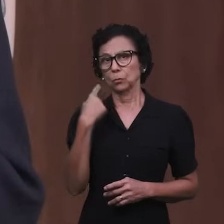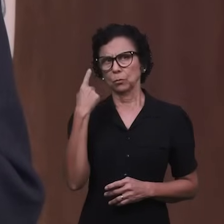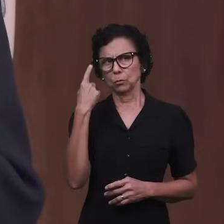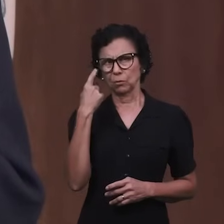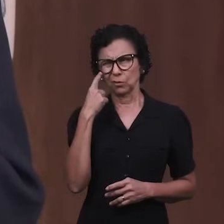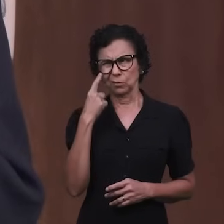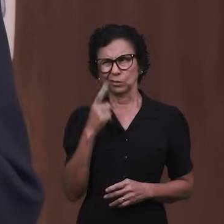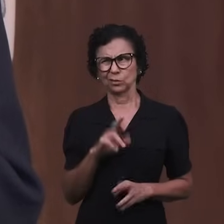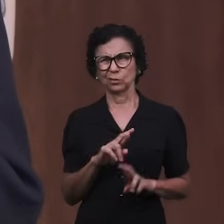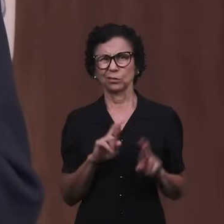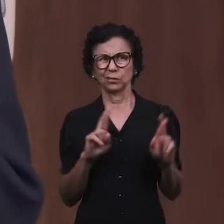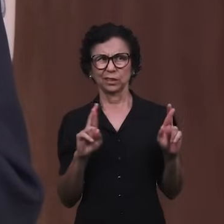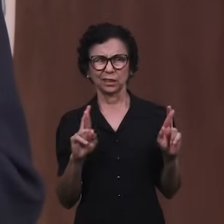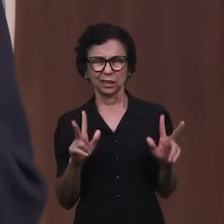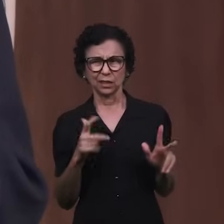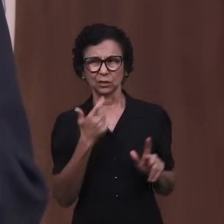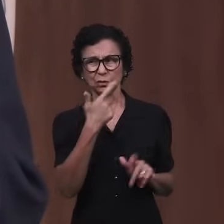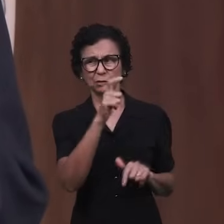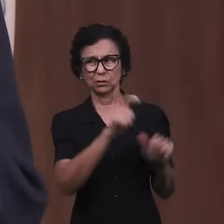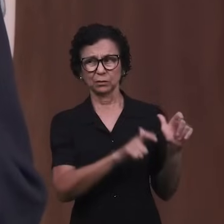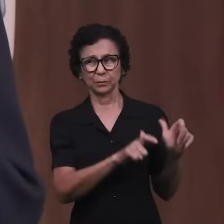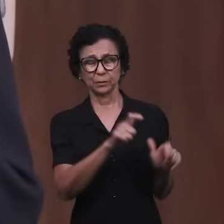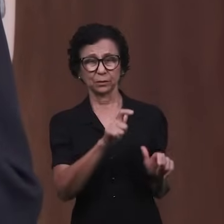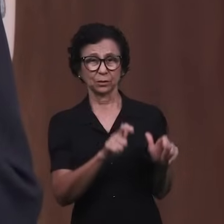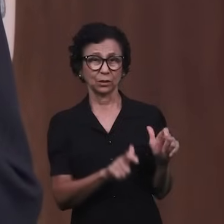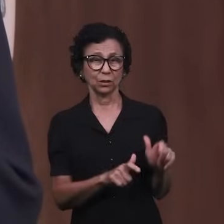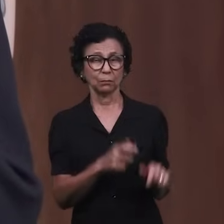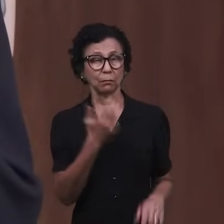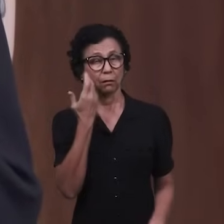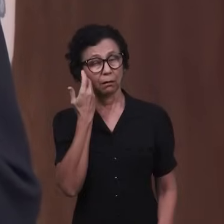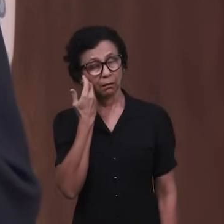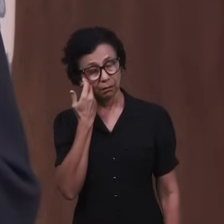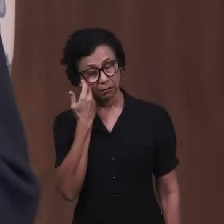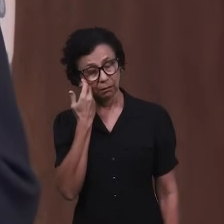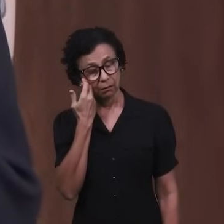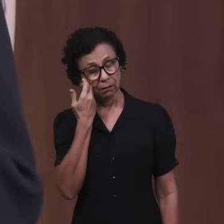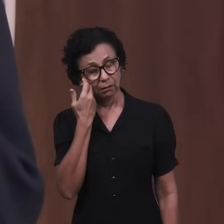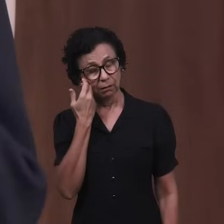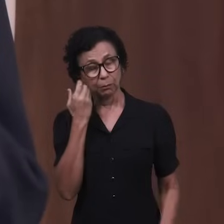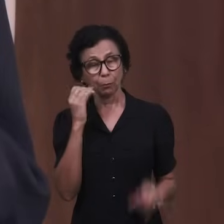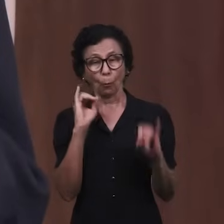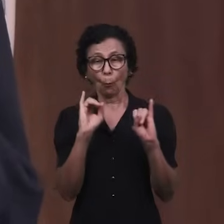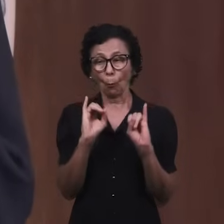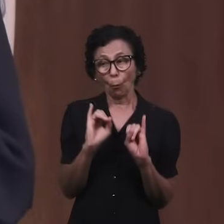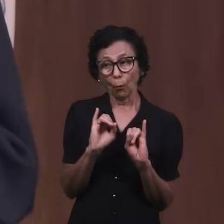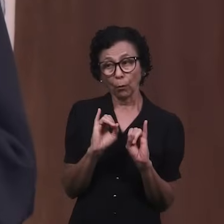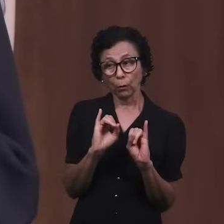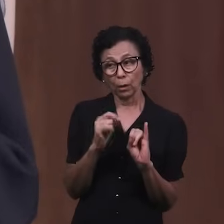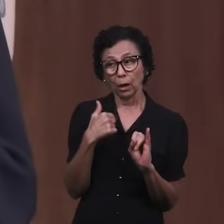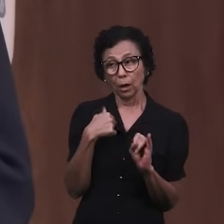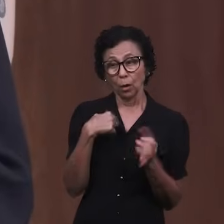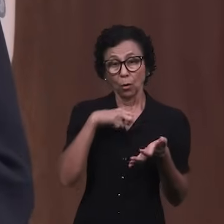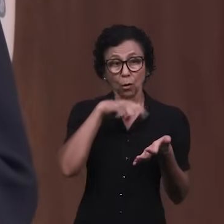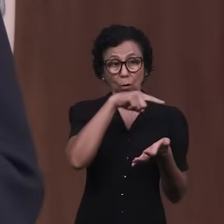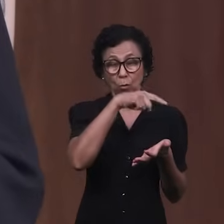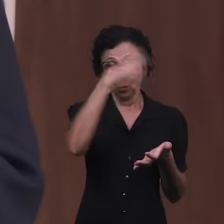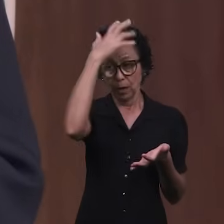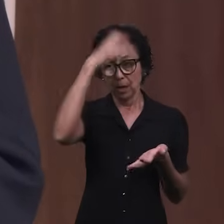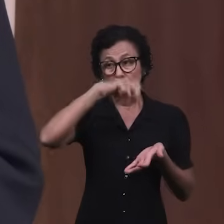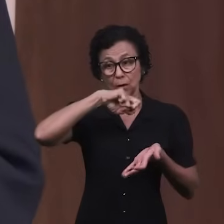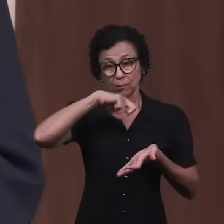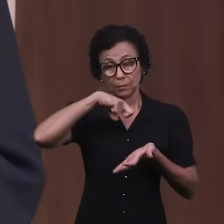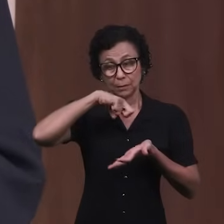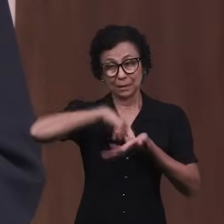com um semblante diferente dos outros, mais abatidos, tal, eu posso